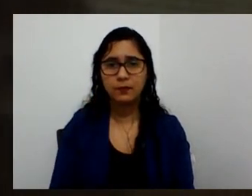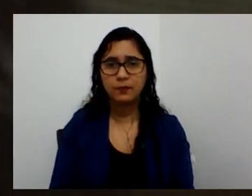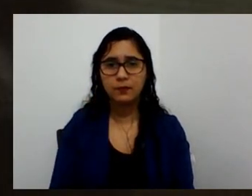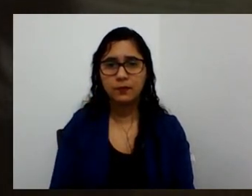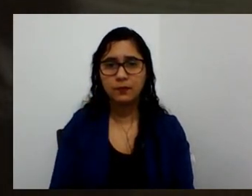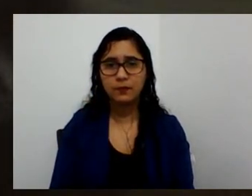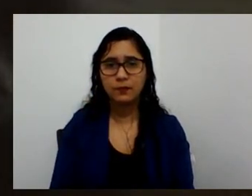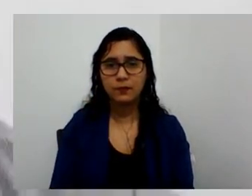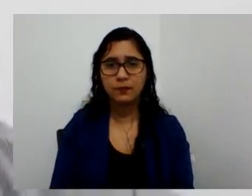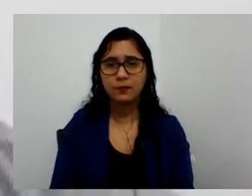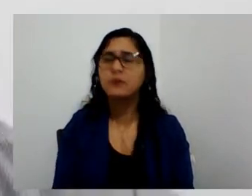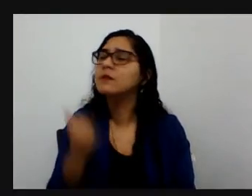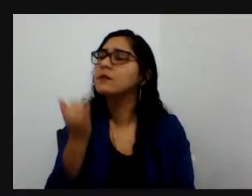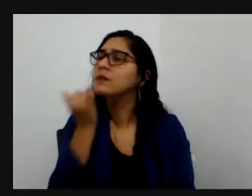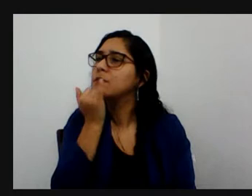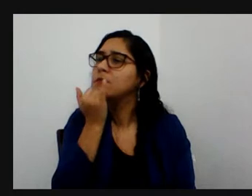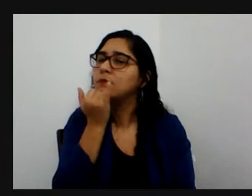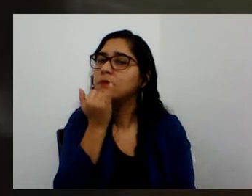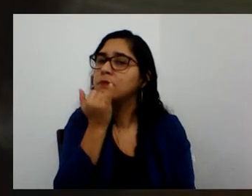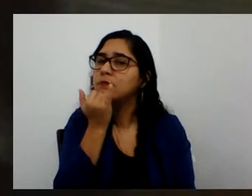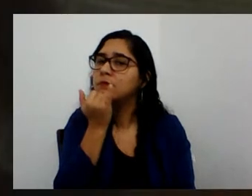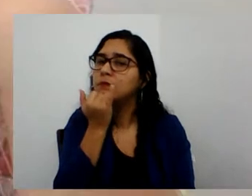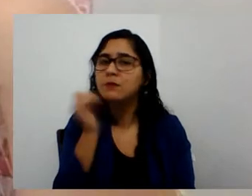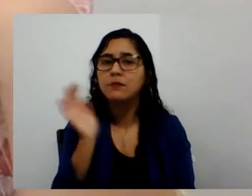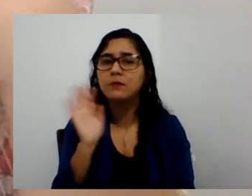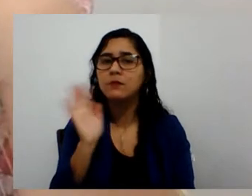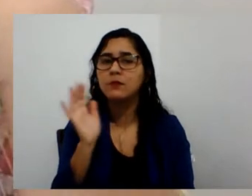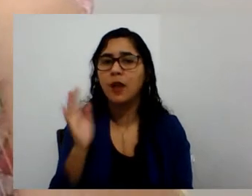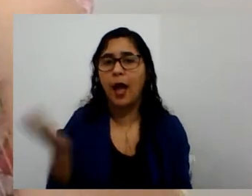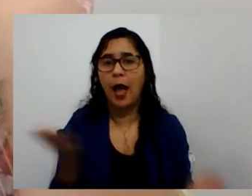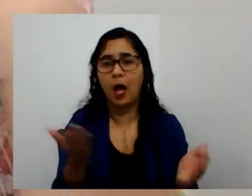Não. Desculpa, é a chapa 1